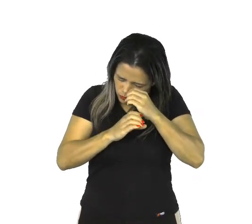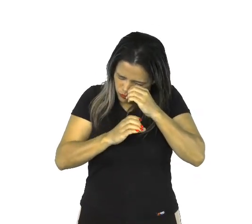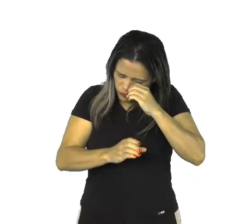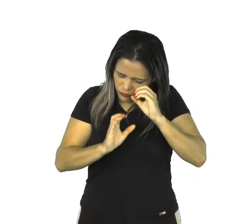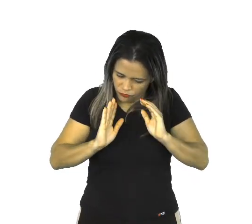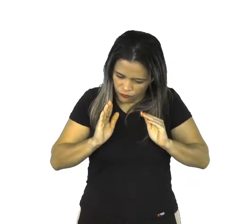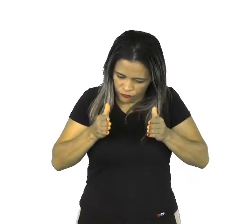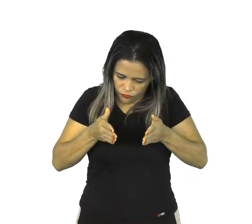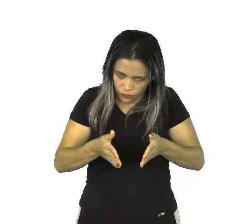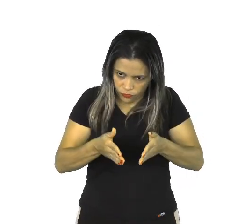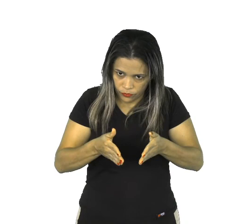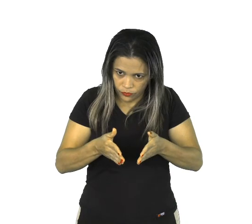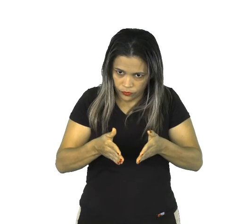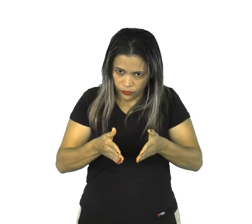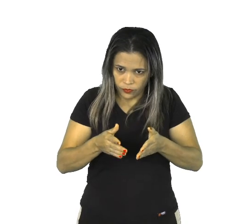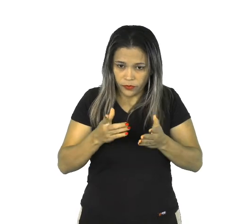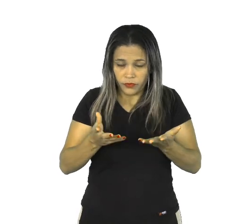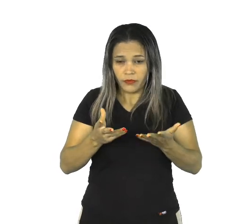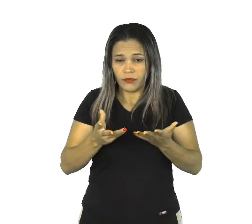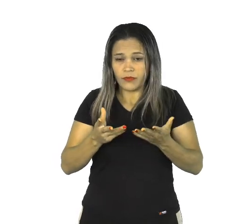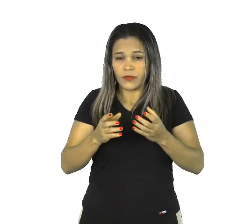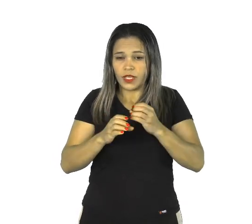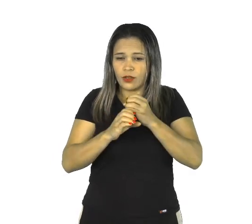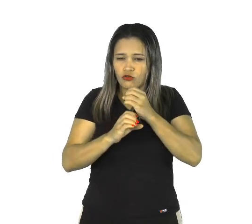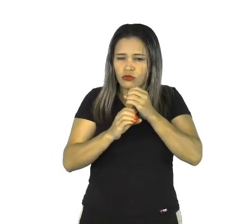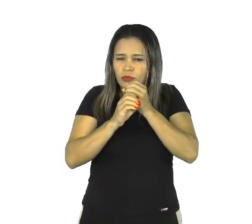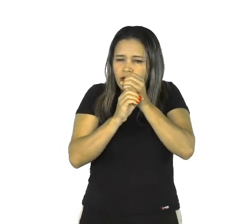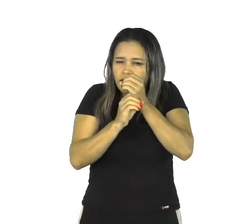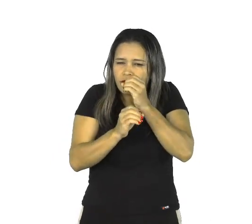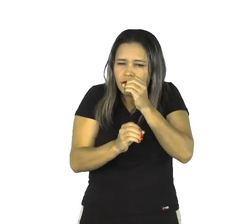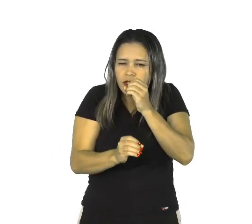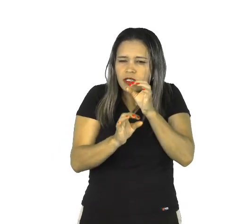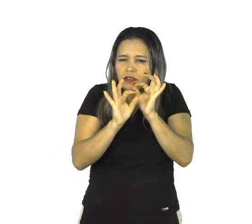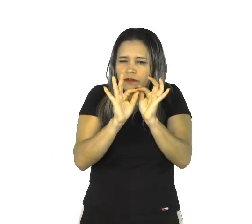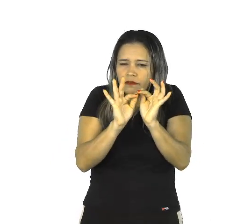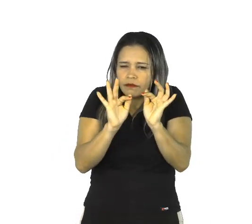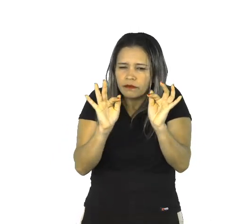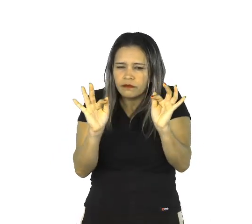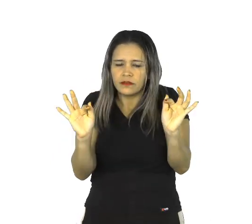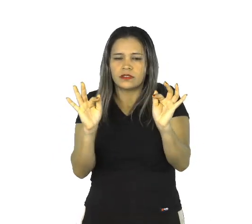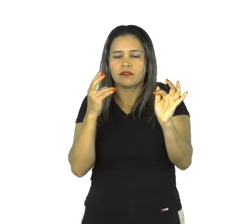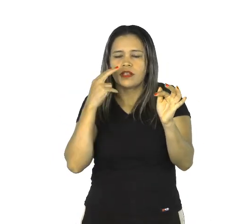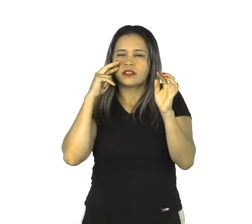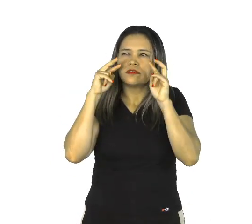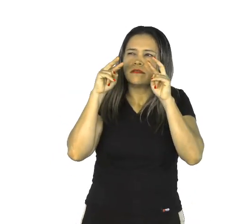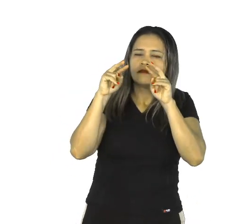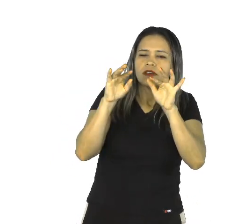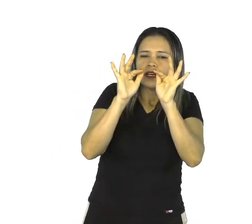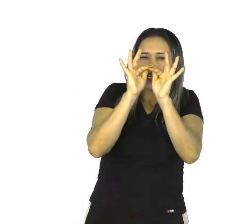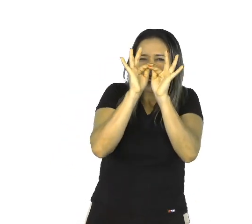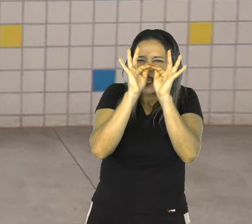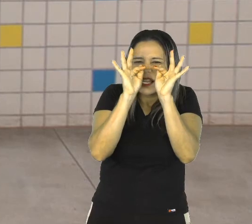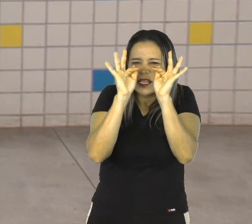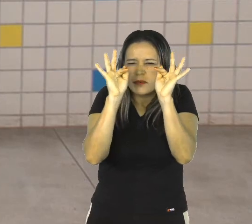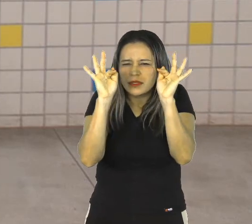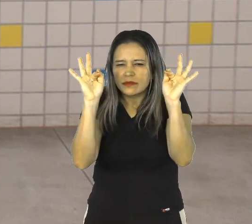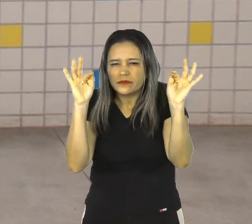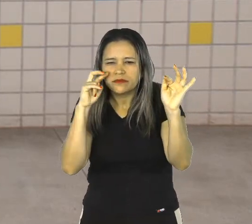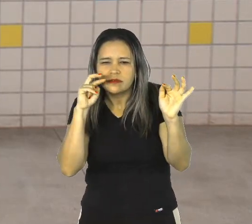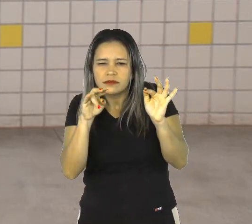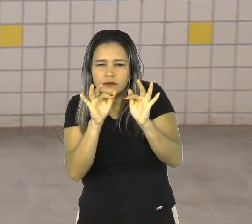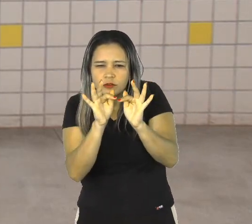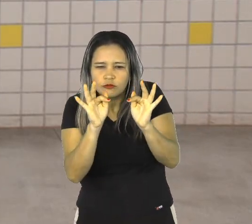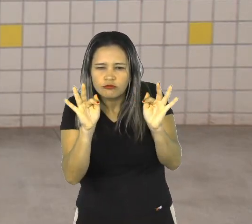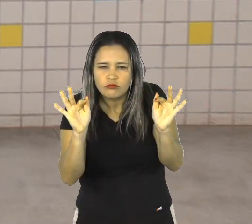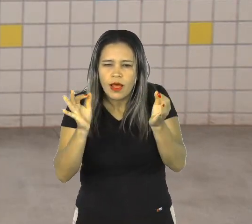e faz com que esse ajuste seja mais fino. A gente vê, por exemplo, quando a gente está enxergando, a gente vê aquela linha mais fina, aquela coisa